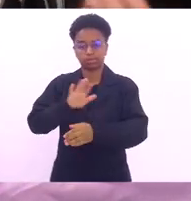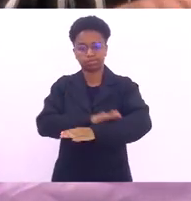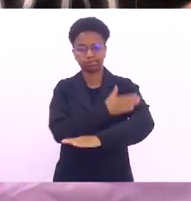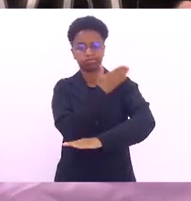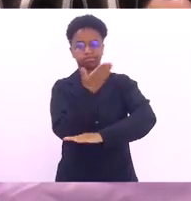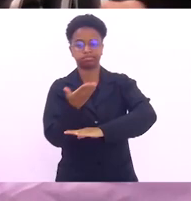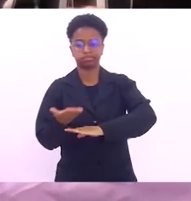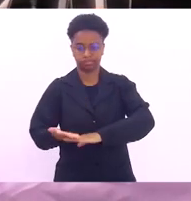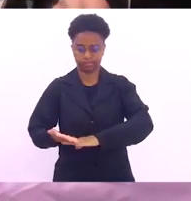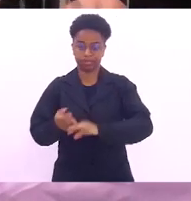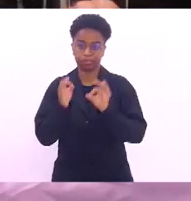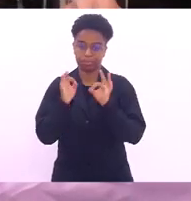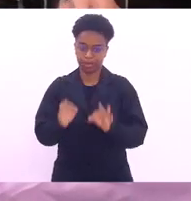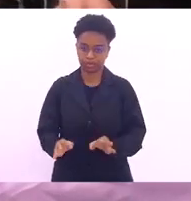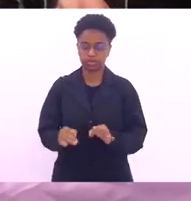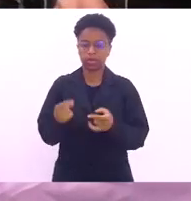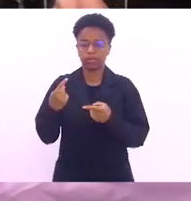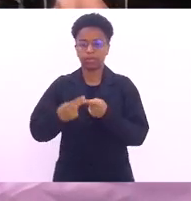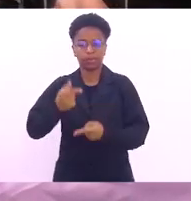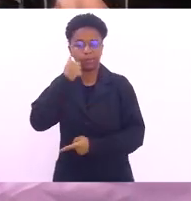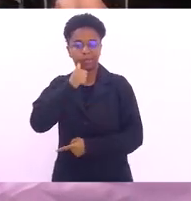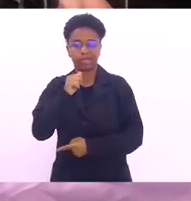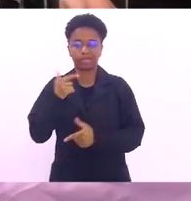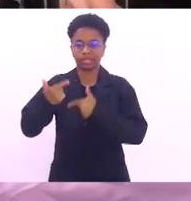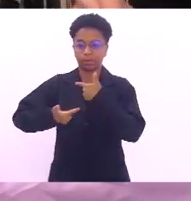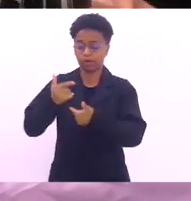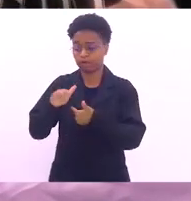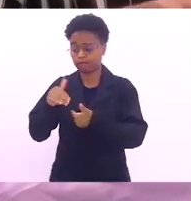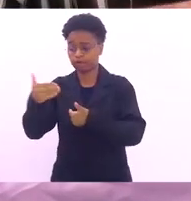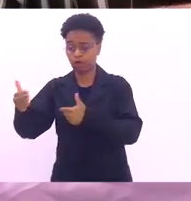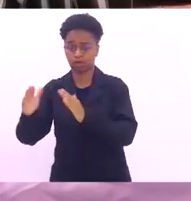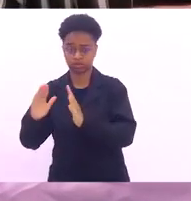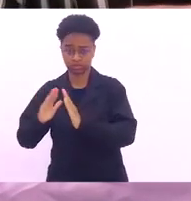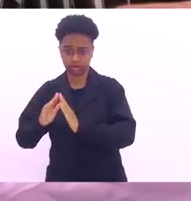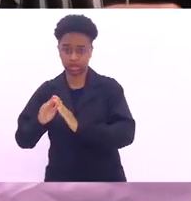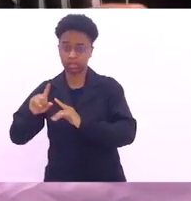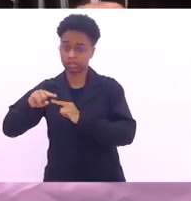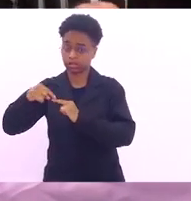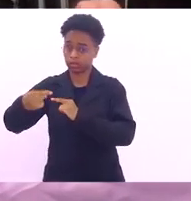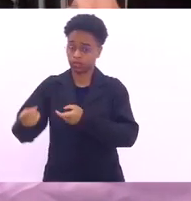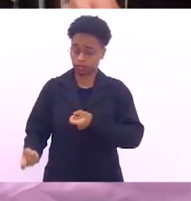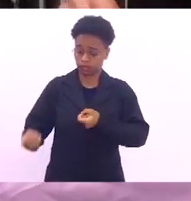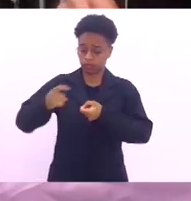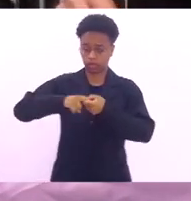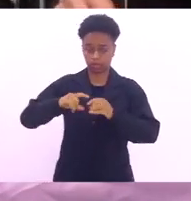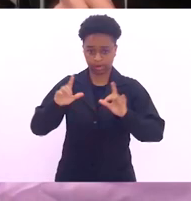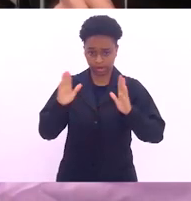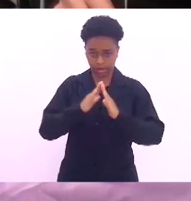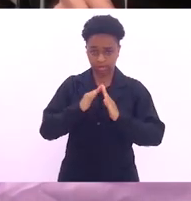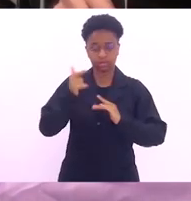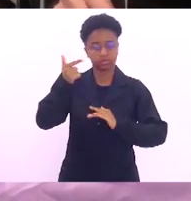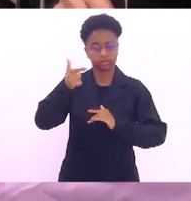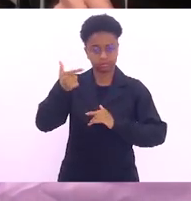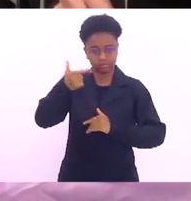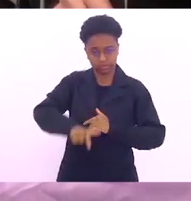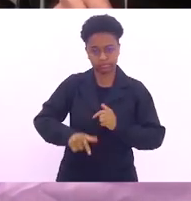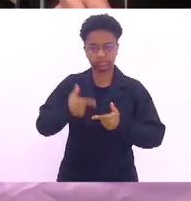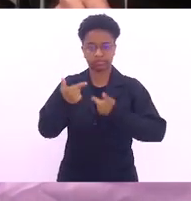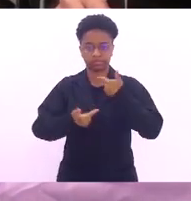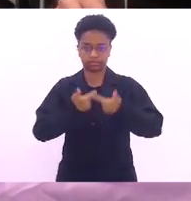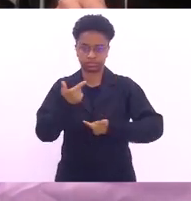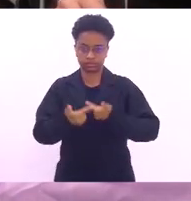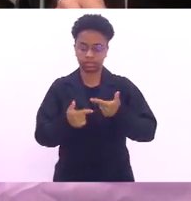integral mesmo ela trabalha fora e ela ainda trabalha em suas casas a mulher